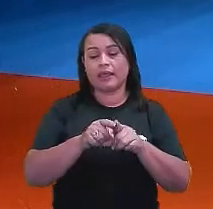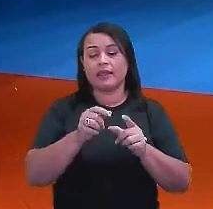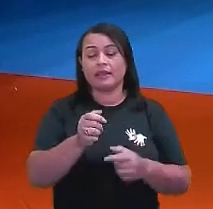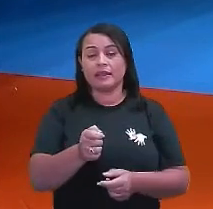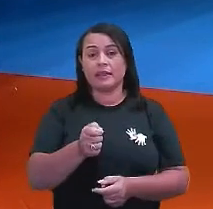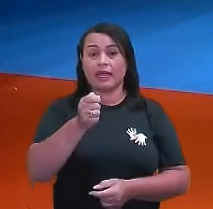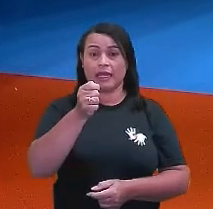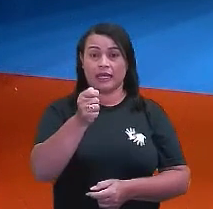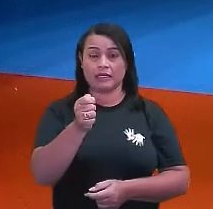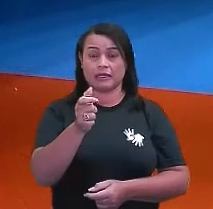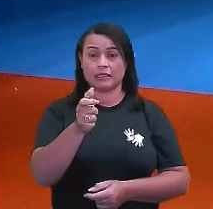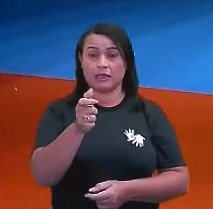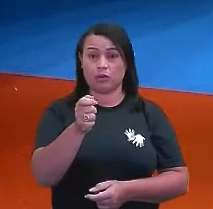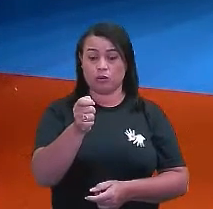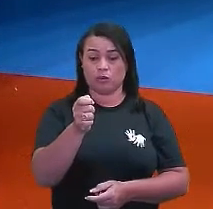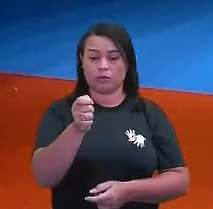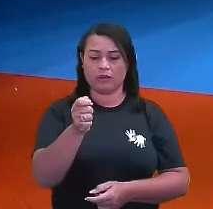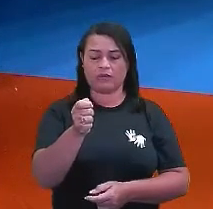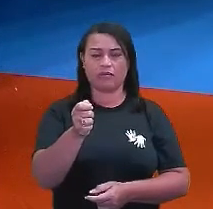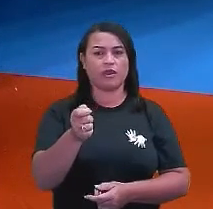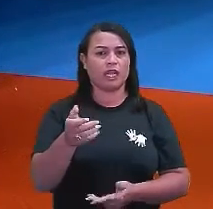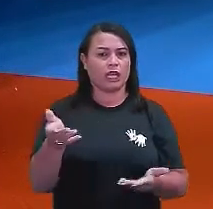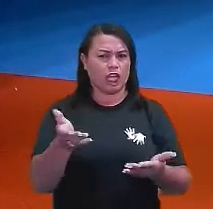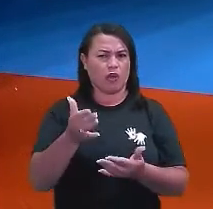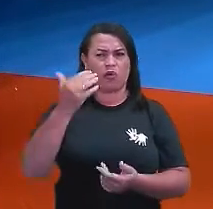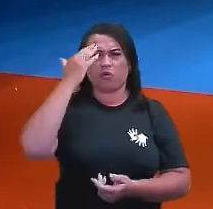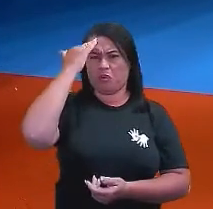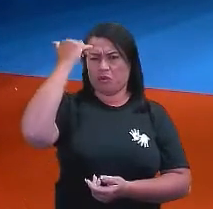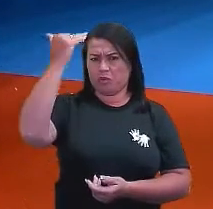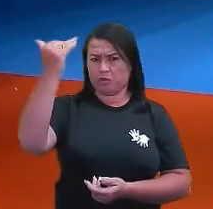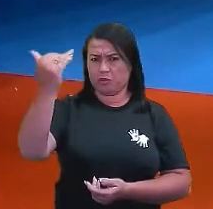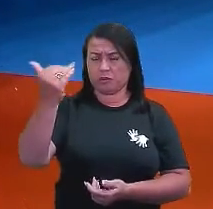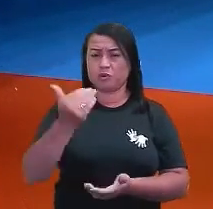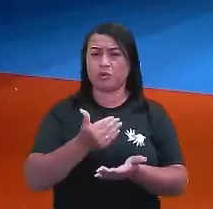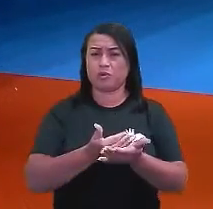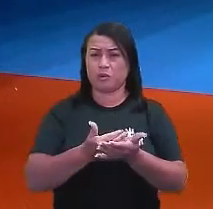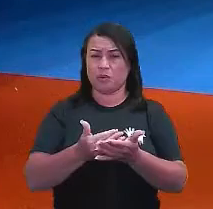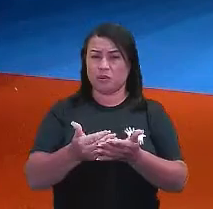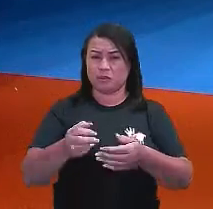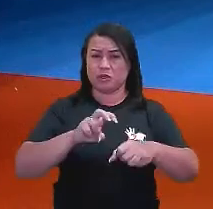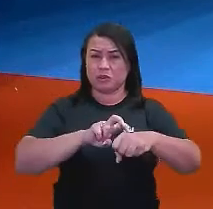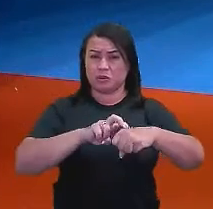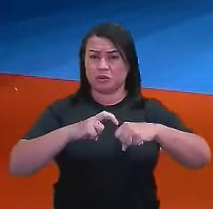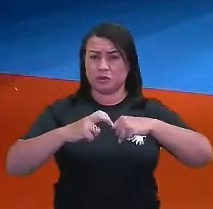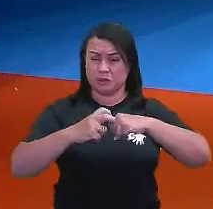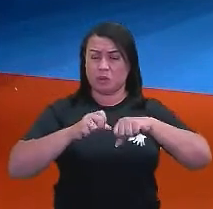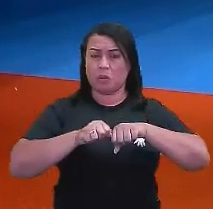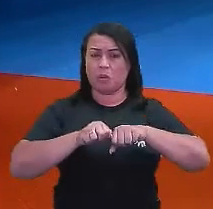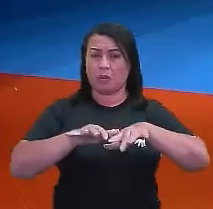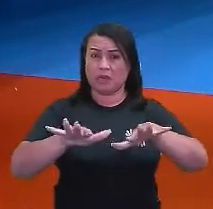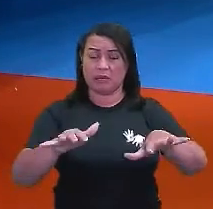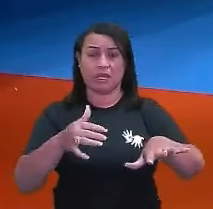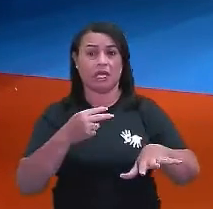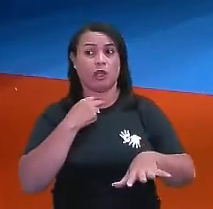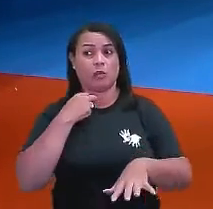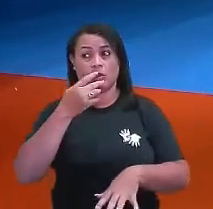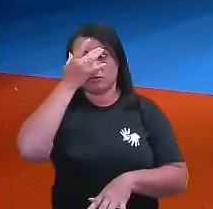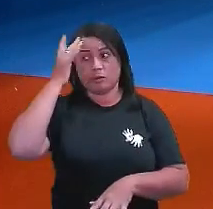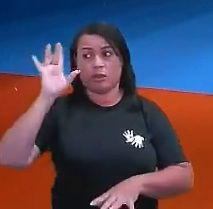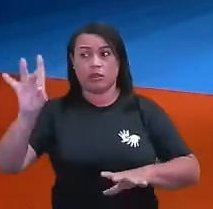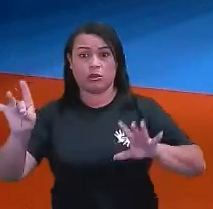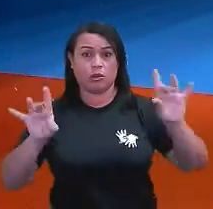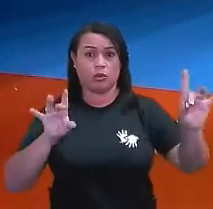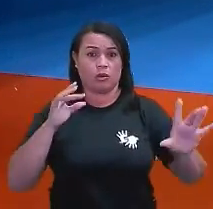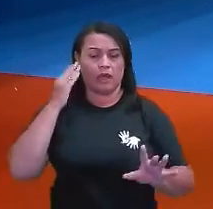é o digital com infravermelho, que ficou muito famoso quando a gente começou a pandemia, né? Que não podia tocar nas pessoas.